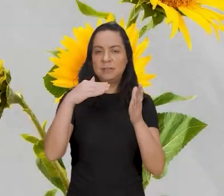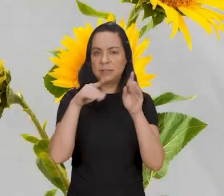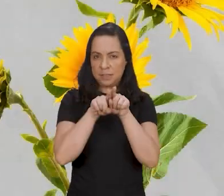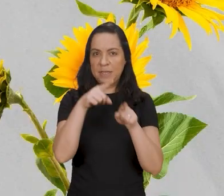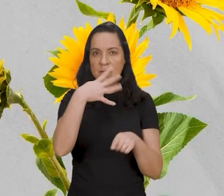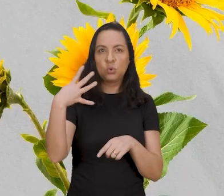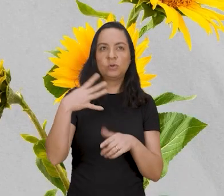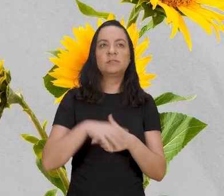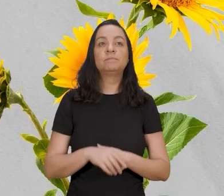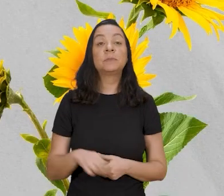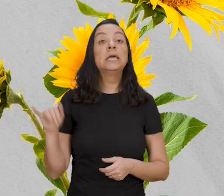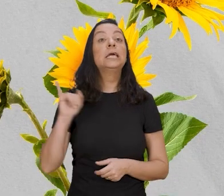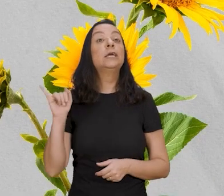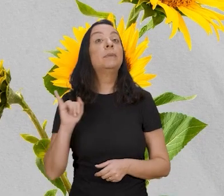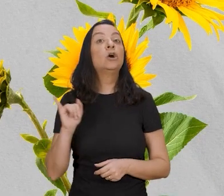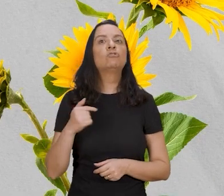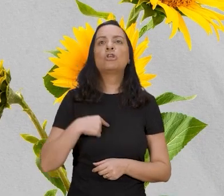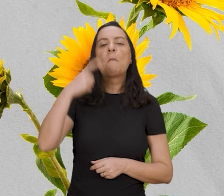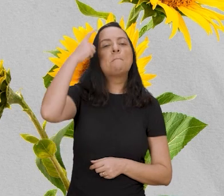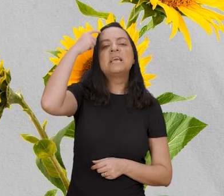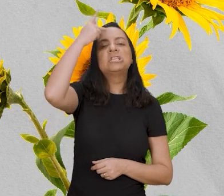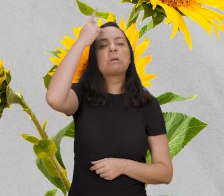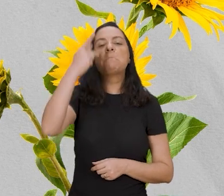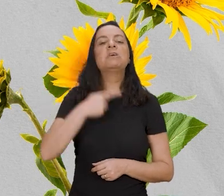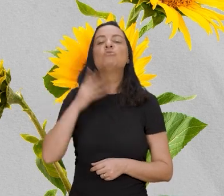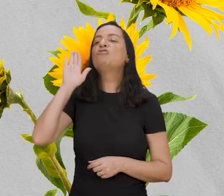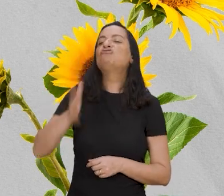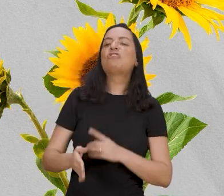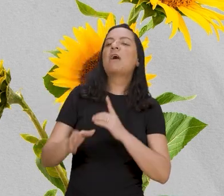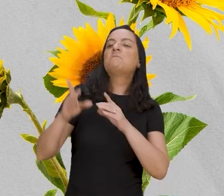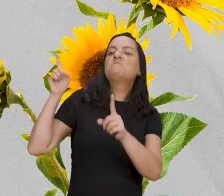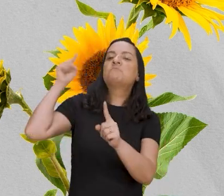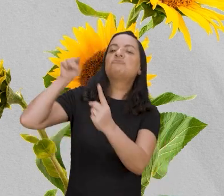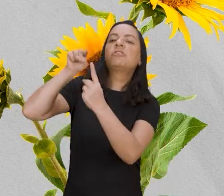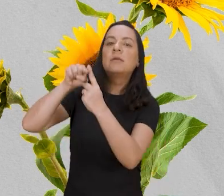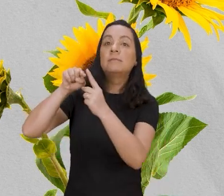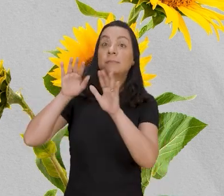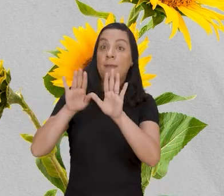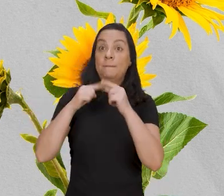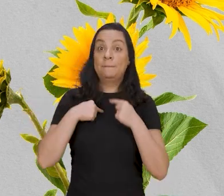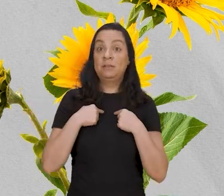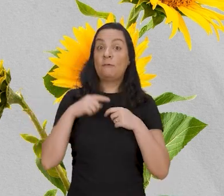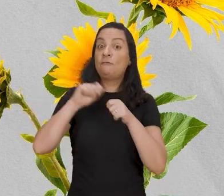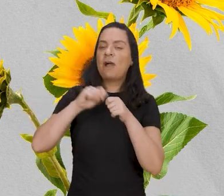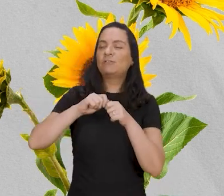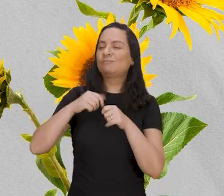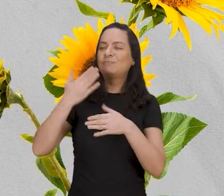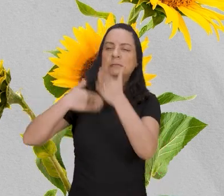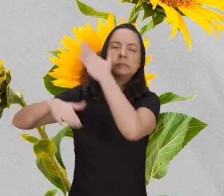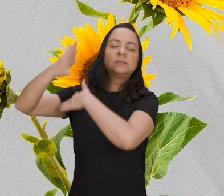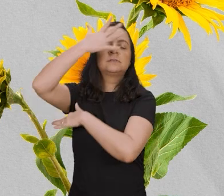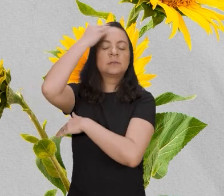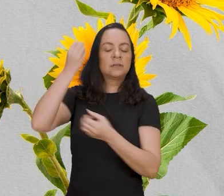14. Irmãos, não penso que eu mesmo já o tenha alcançado, mas uma coisa faço, esquecendo-me das coisas